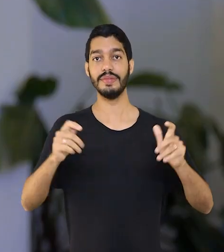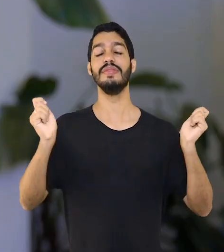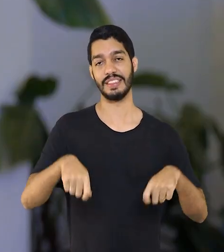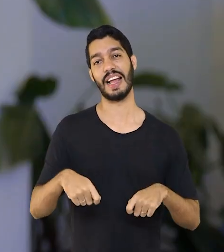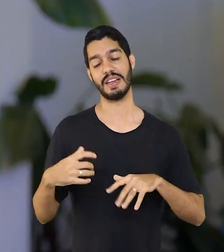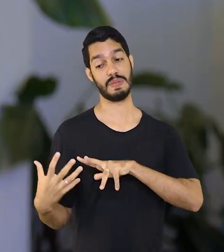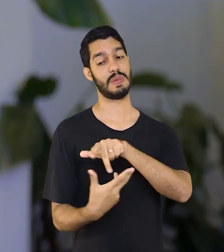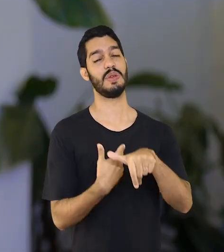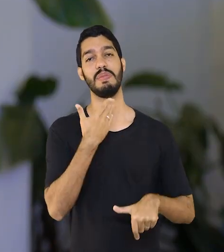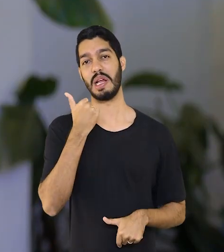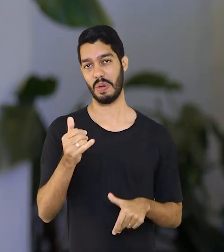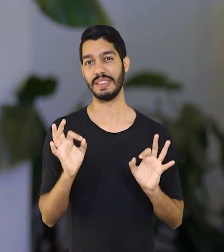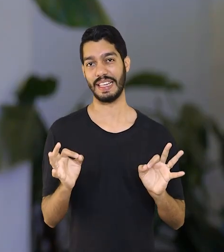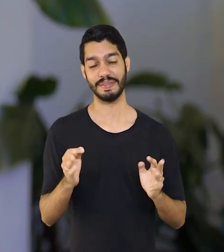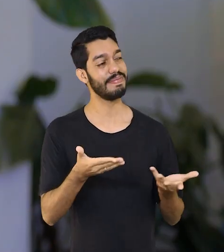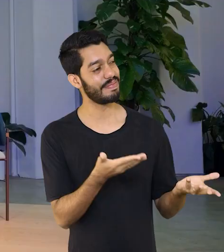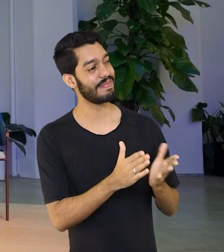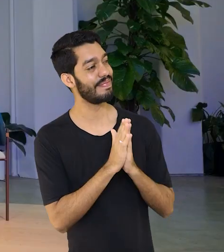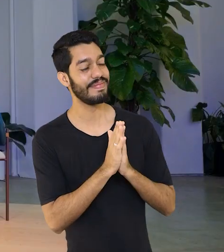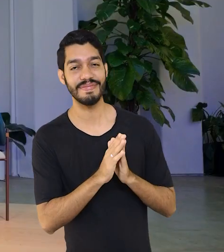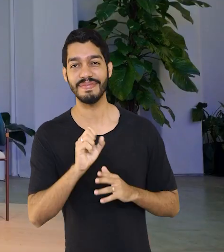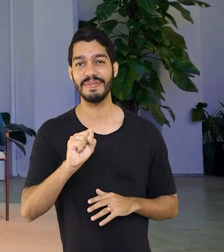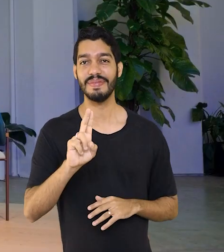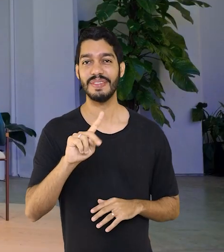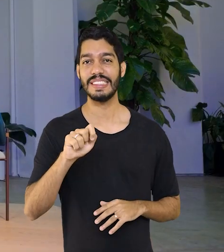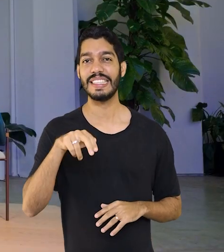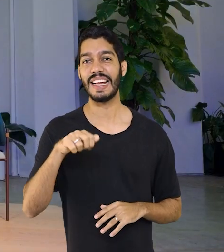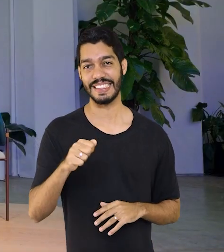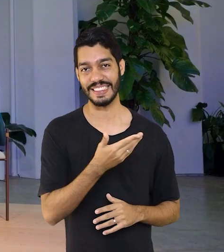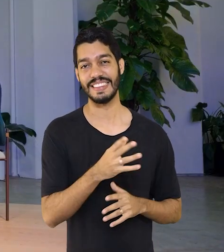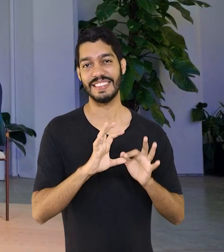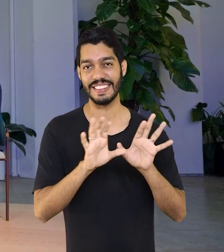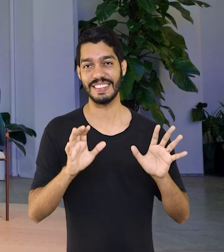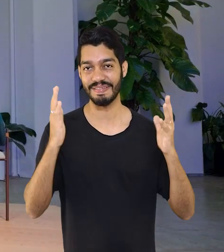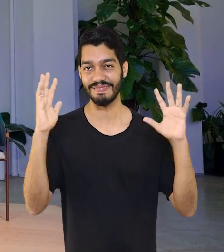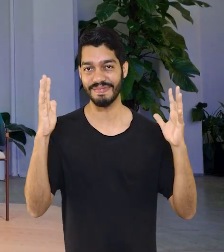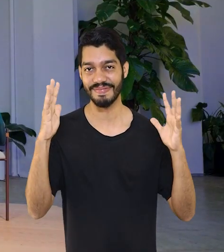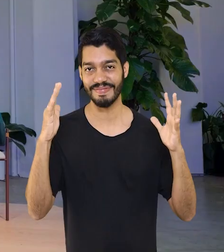Mas dá para construir um mundo muito melhor. Doutora Suzana, por favor.